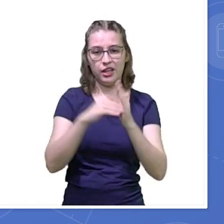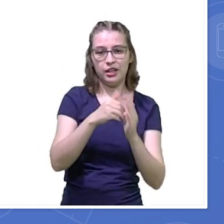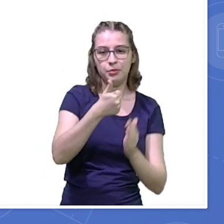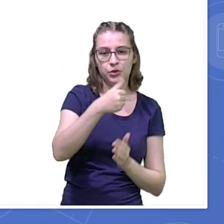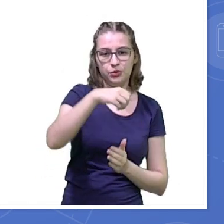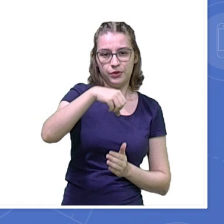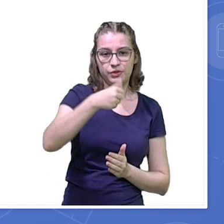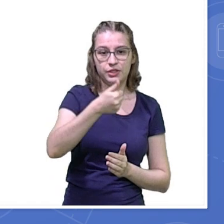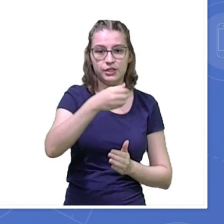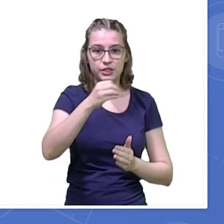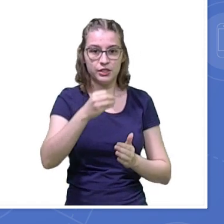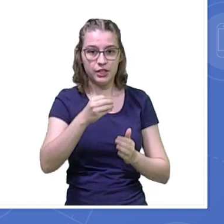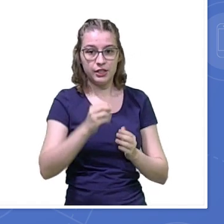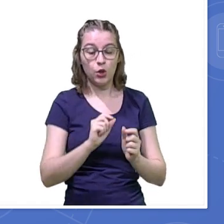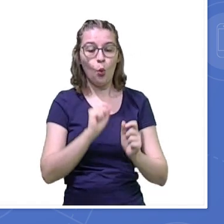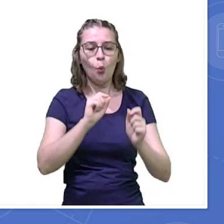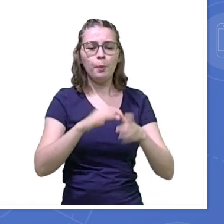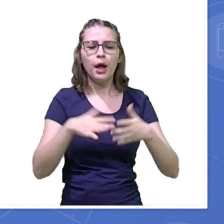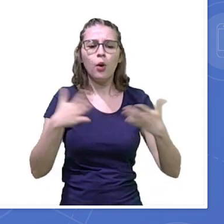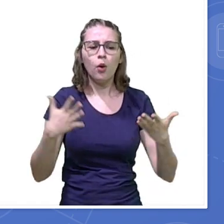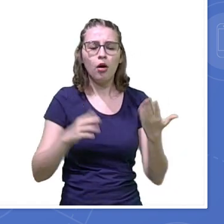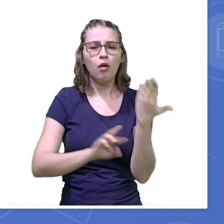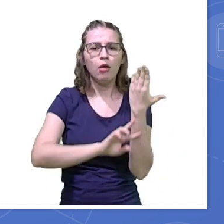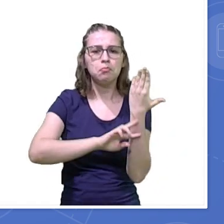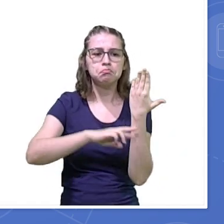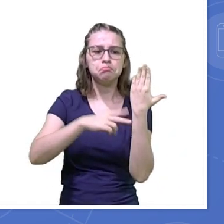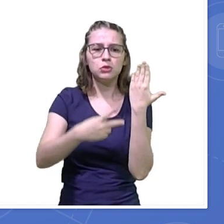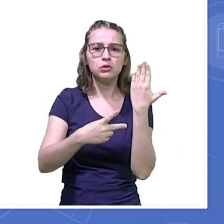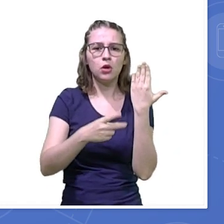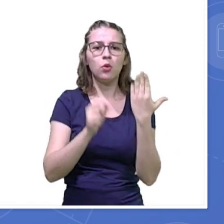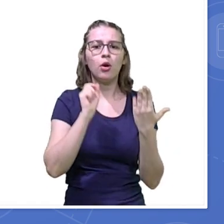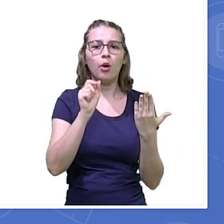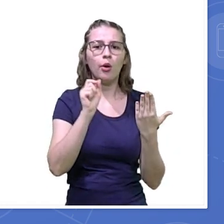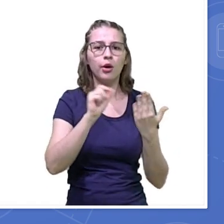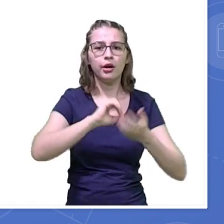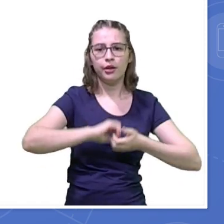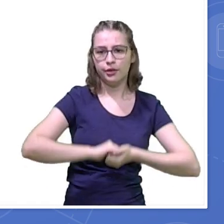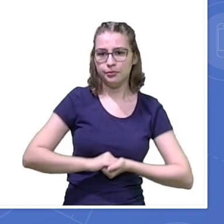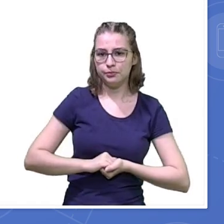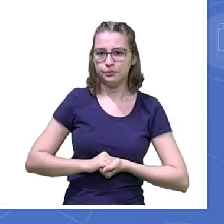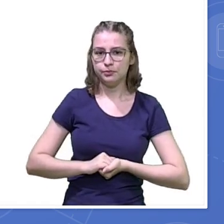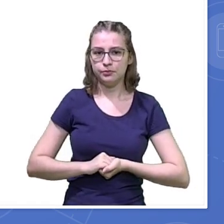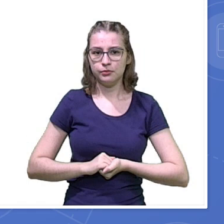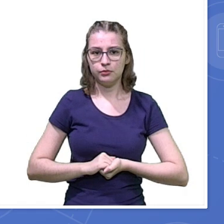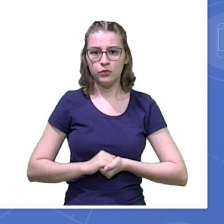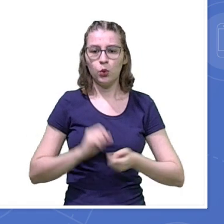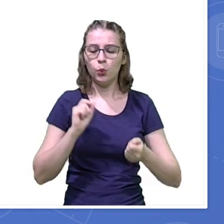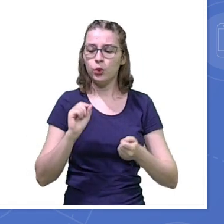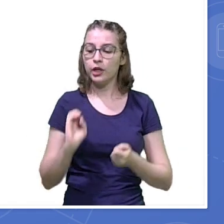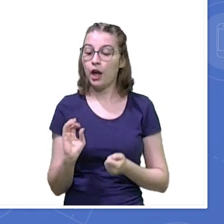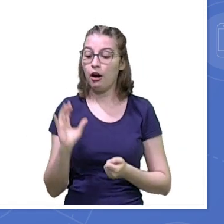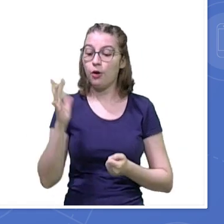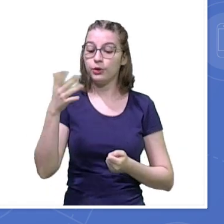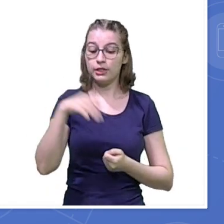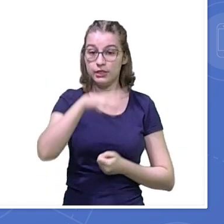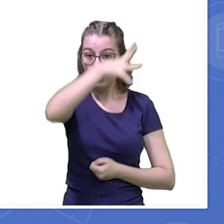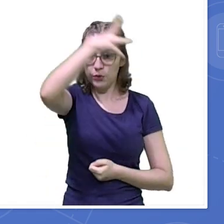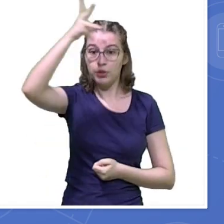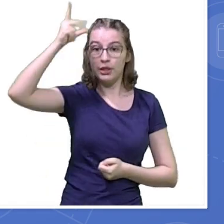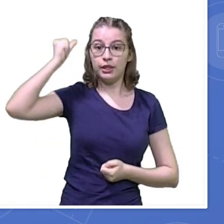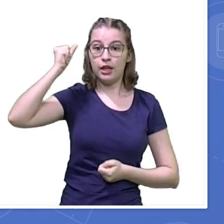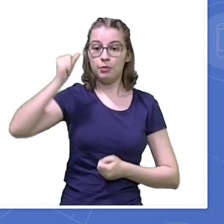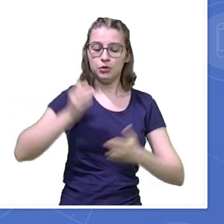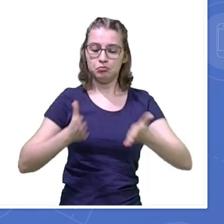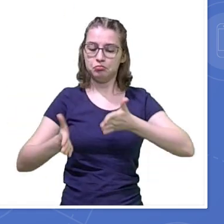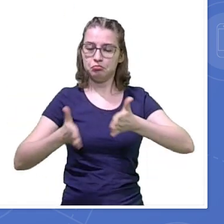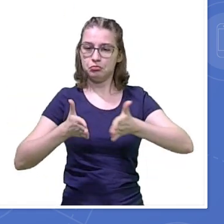atividade econômica para a região, podemos citar o quê? A questão quer saber o que aconteceu na região amazônica no